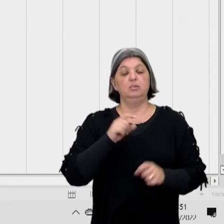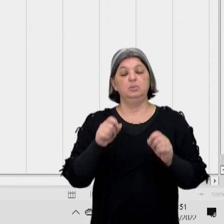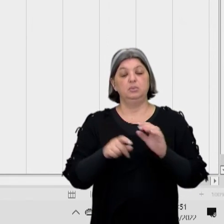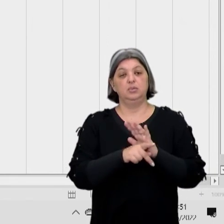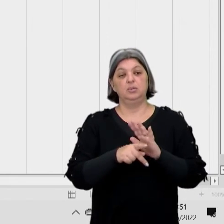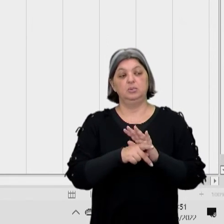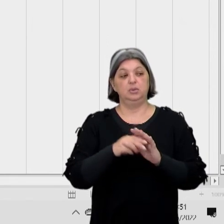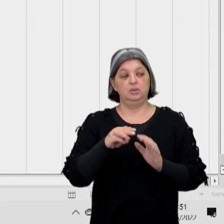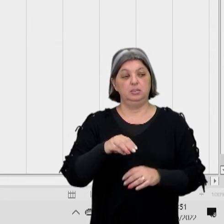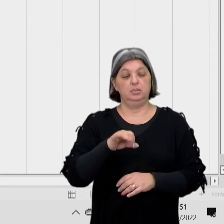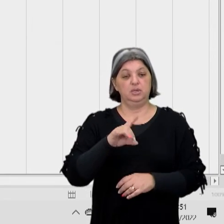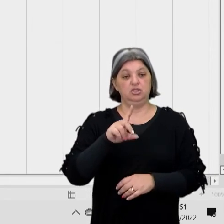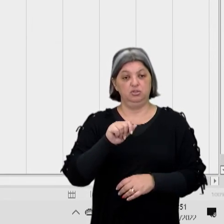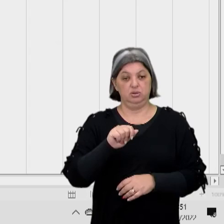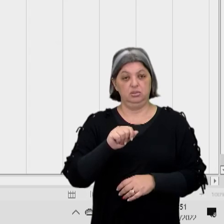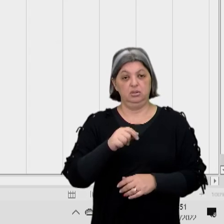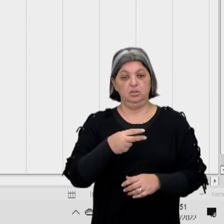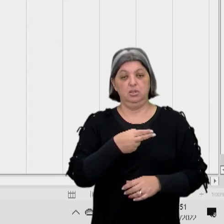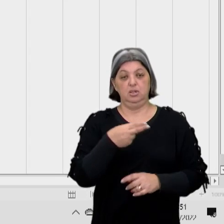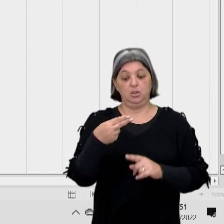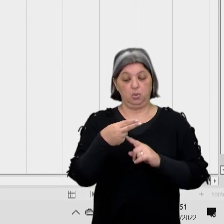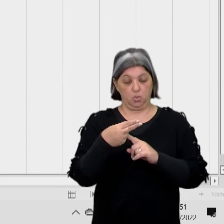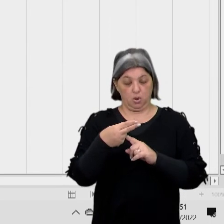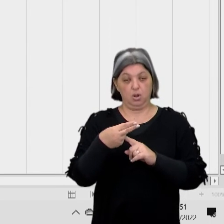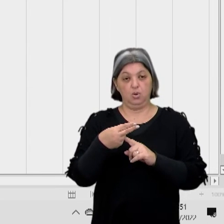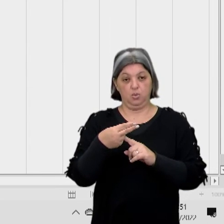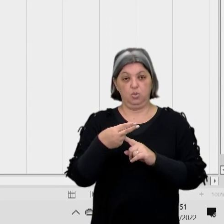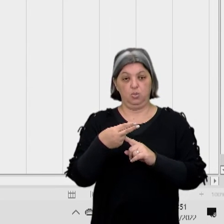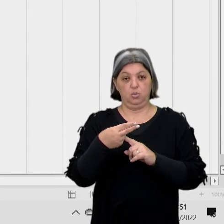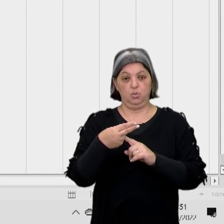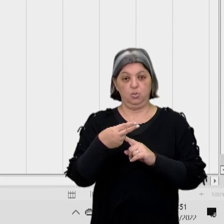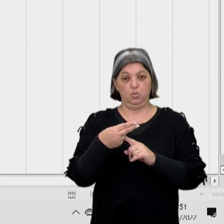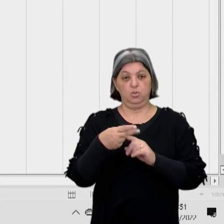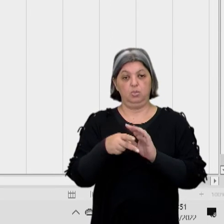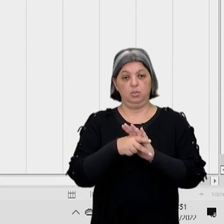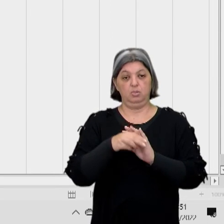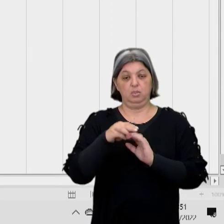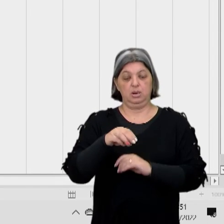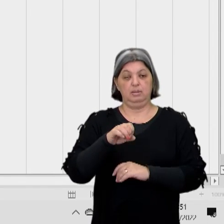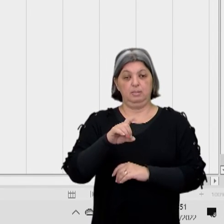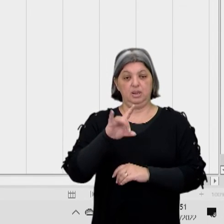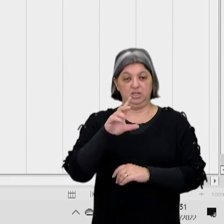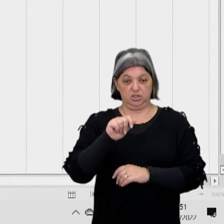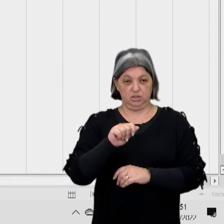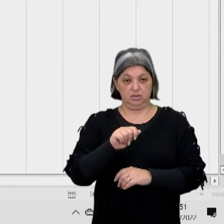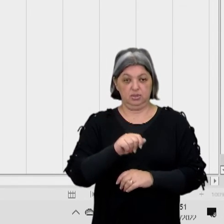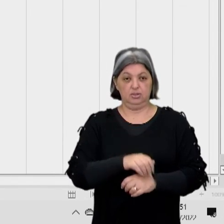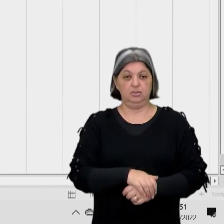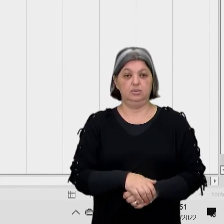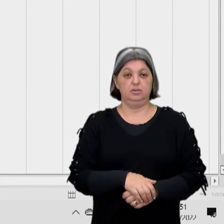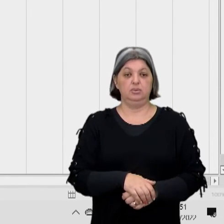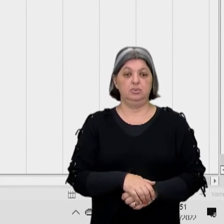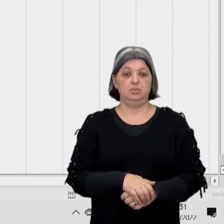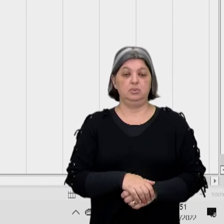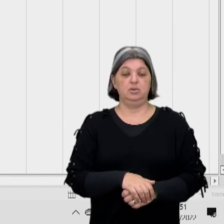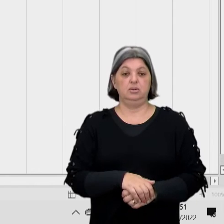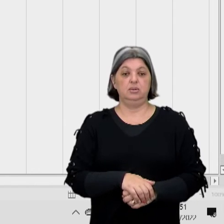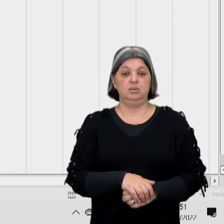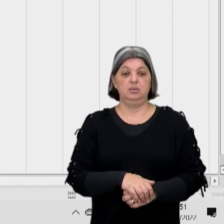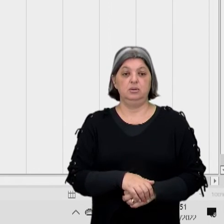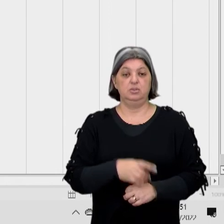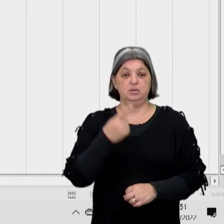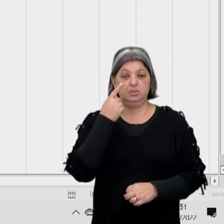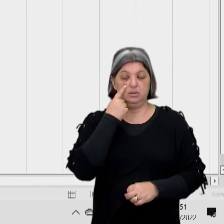quê? O igual, abre lá, tá? Vou digitar média, sempre digitar bonitinho, correto, tá ok? Abre